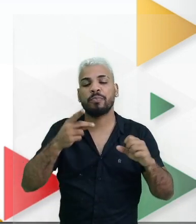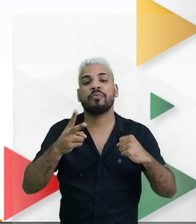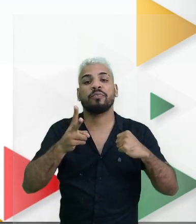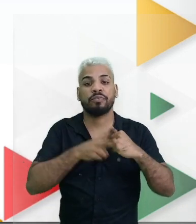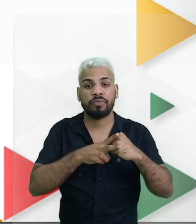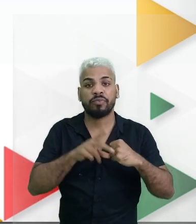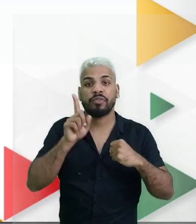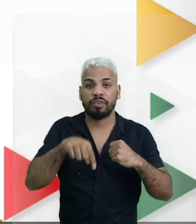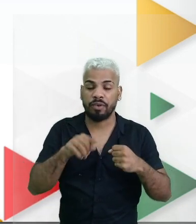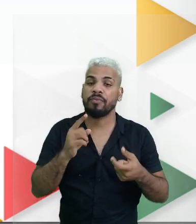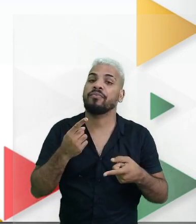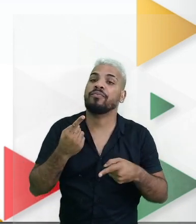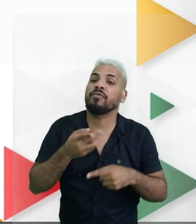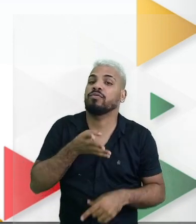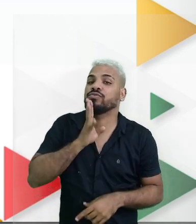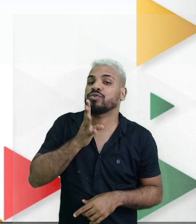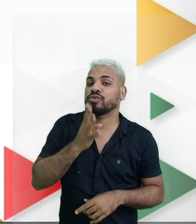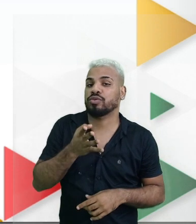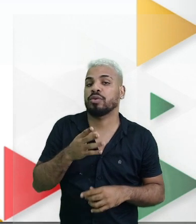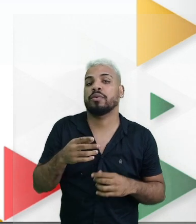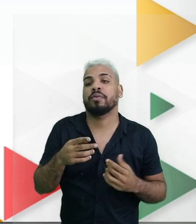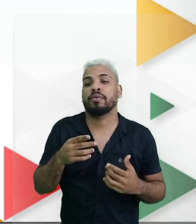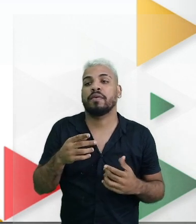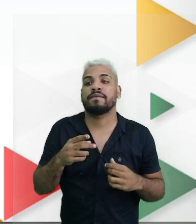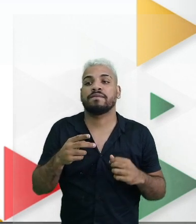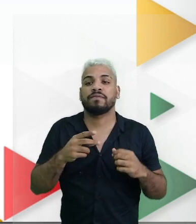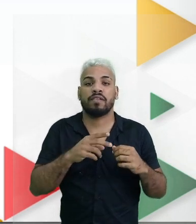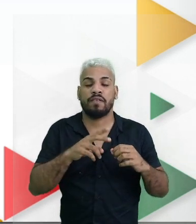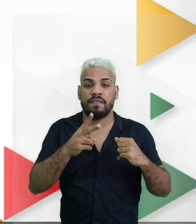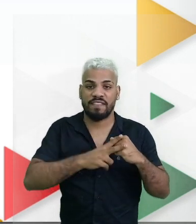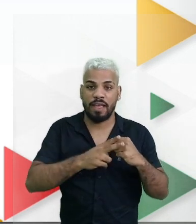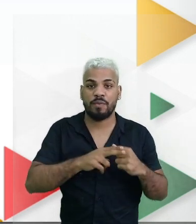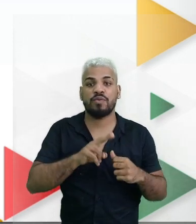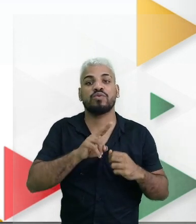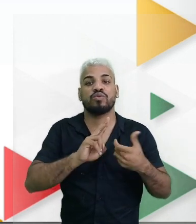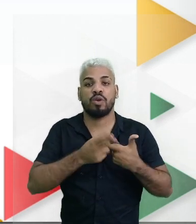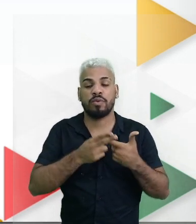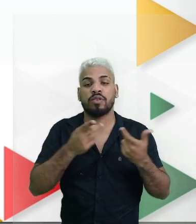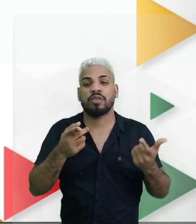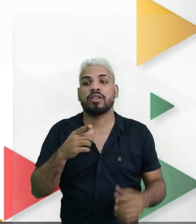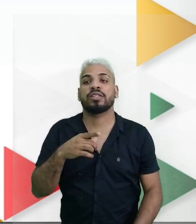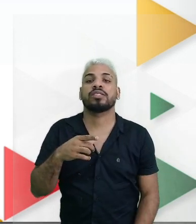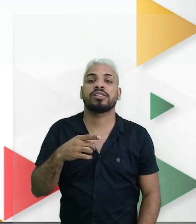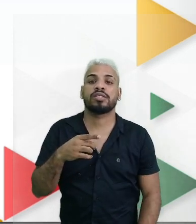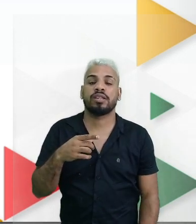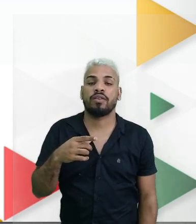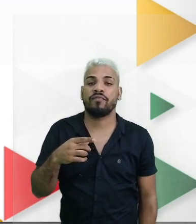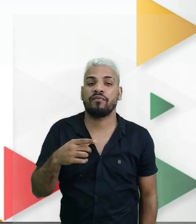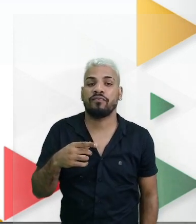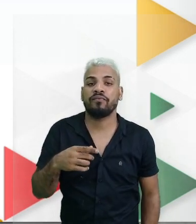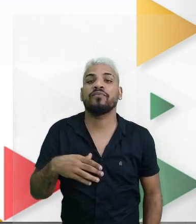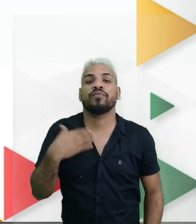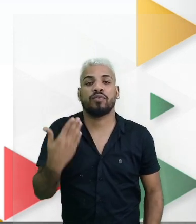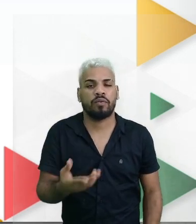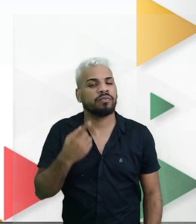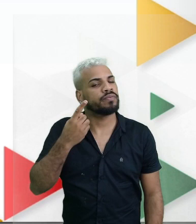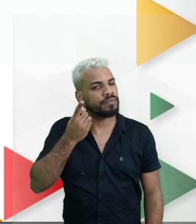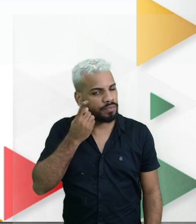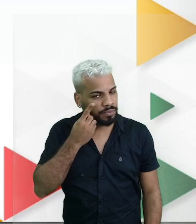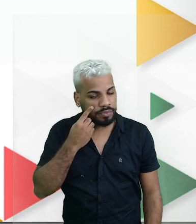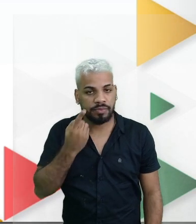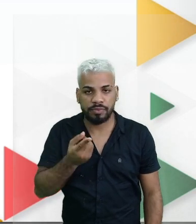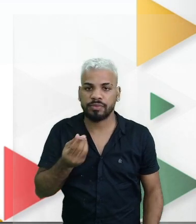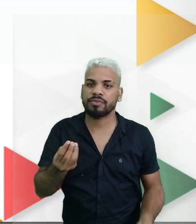verbo justamente, vamos conhecer predicado verbal, o verbo nominal e o nominal, certo? Então vejam só